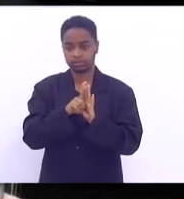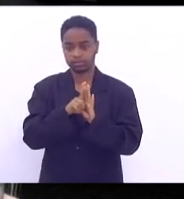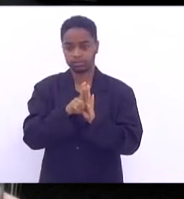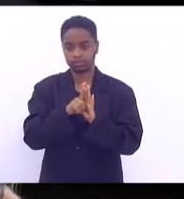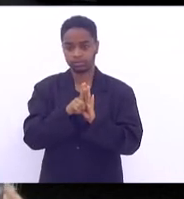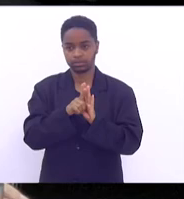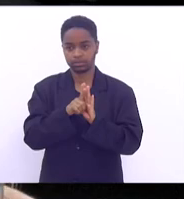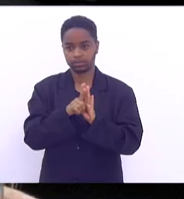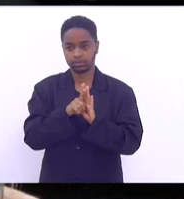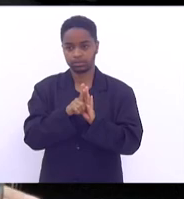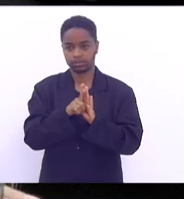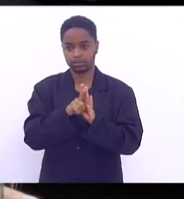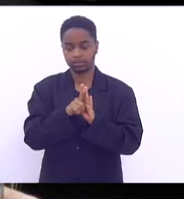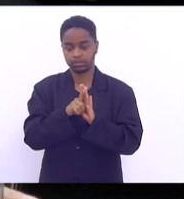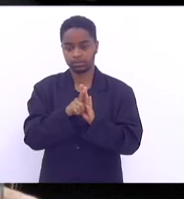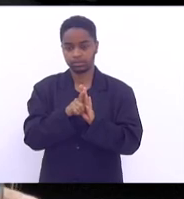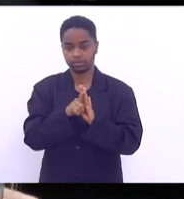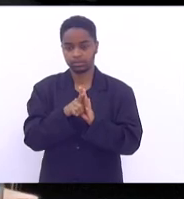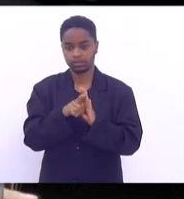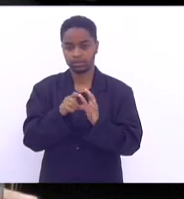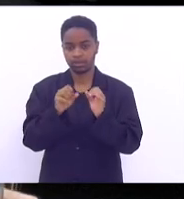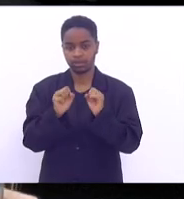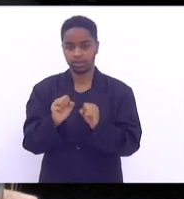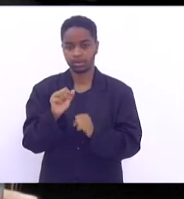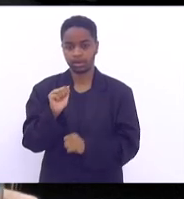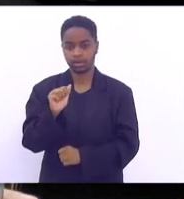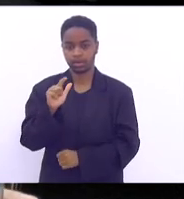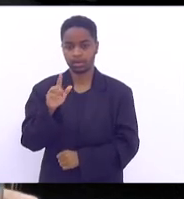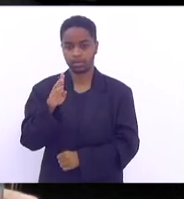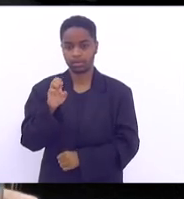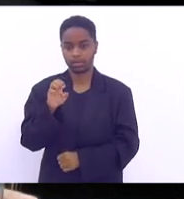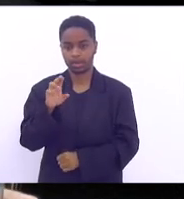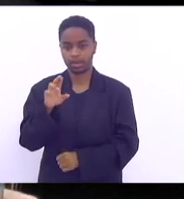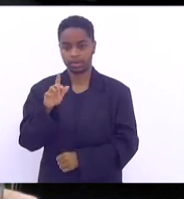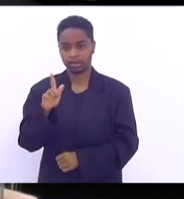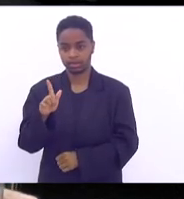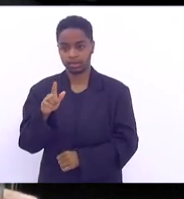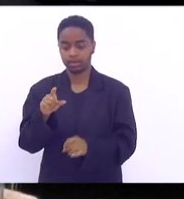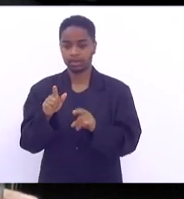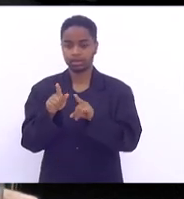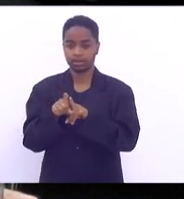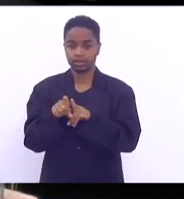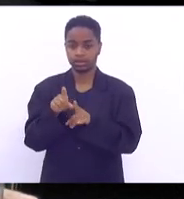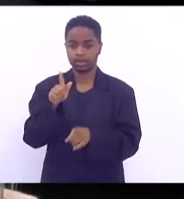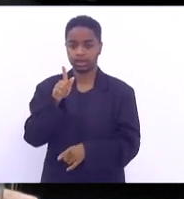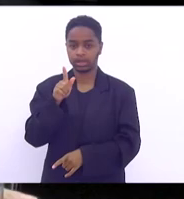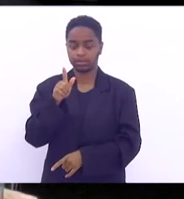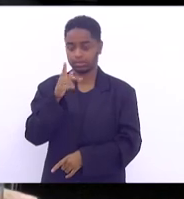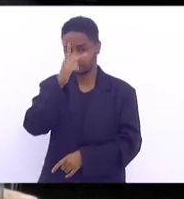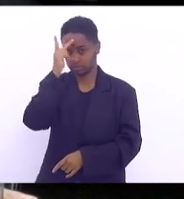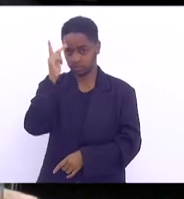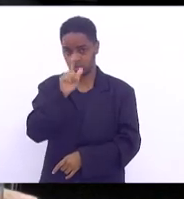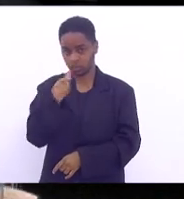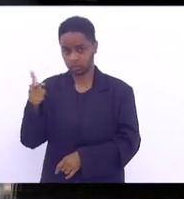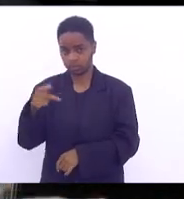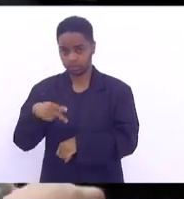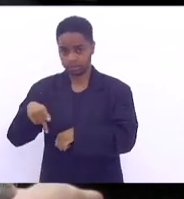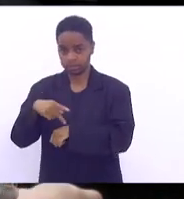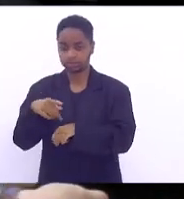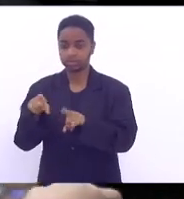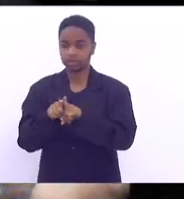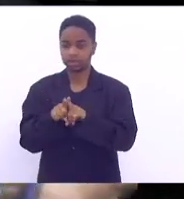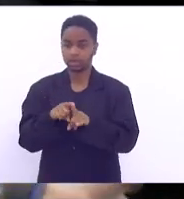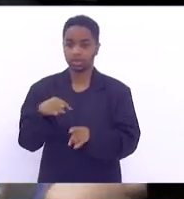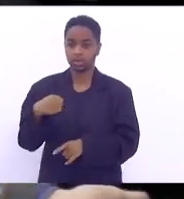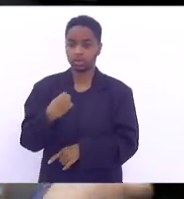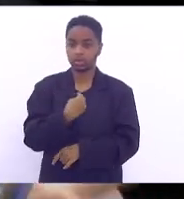ele possa ser um albergue ao seu gringo e ao nosso nacional. Pois é. Também.